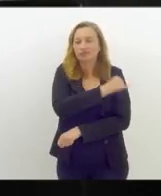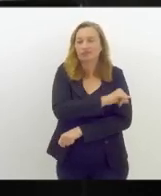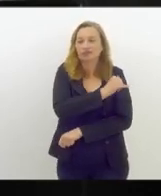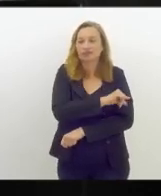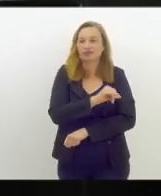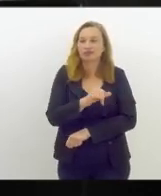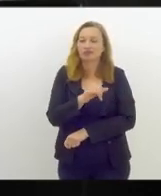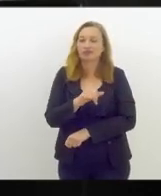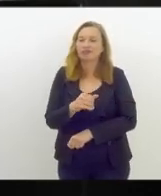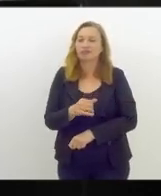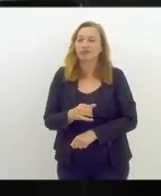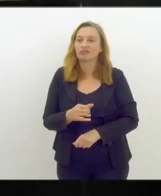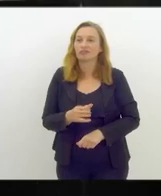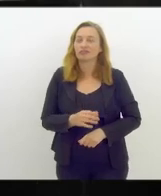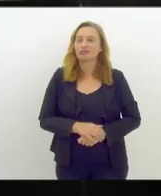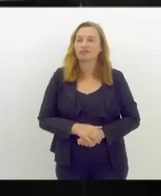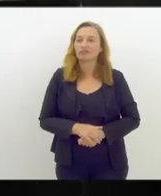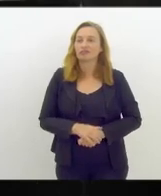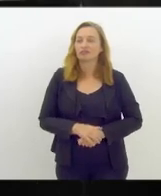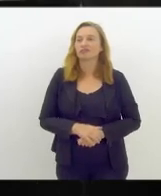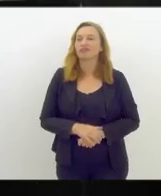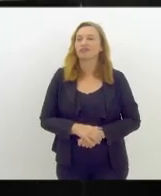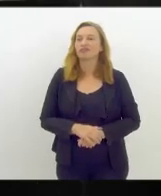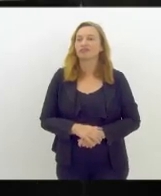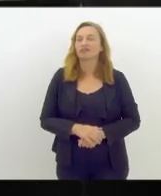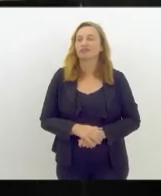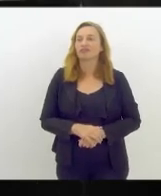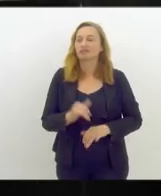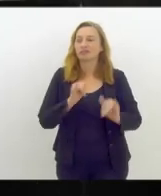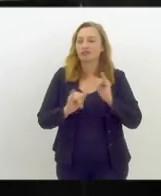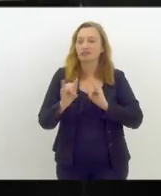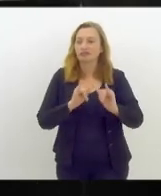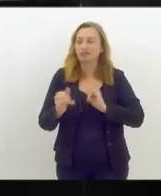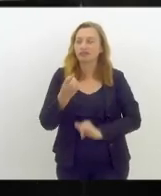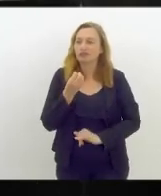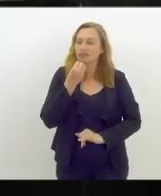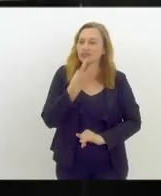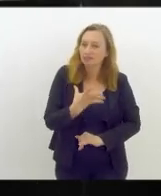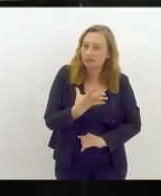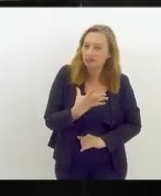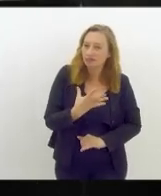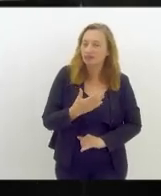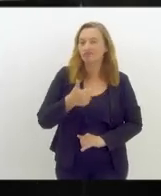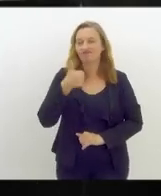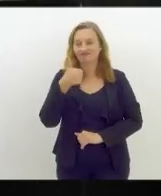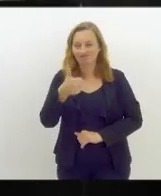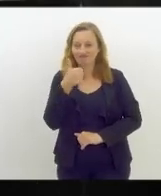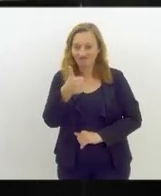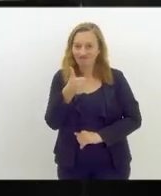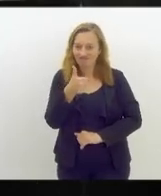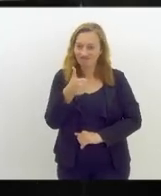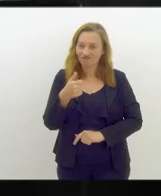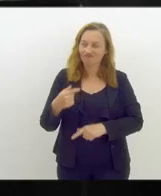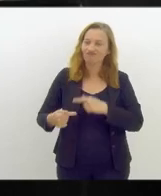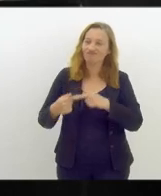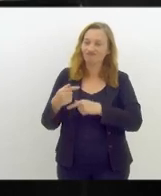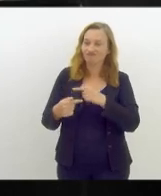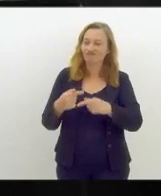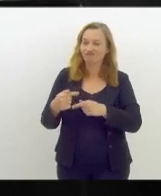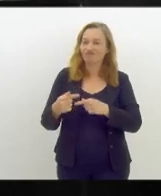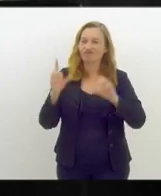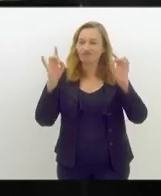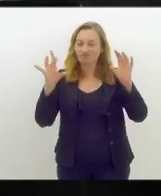Janeiro fora das páginas de notícias ruins, mas com resultados positivos na geração, em especial,